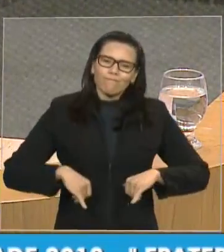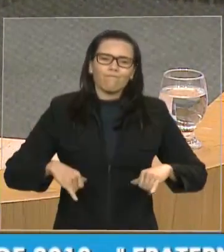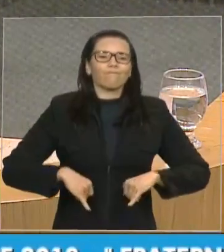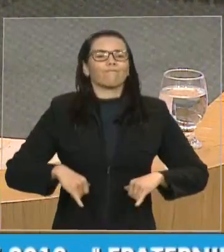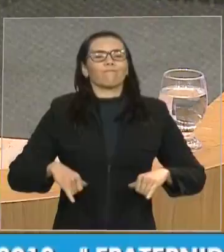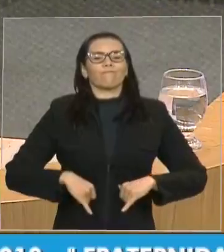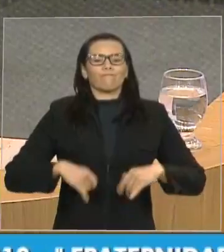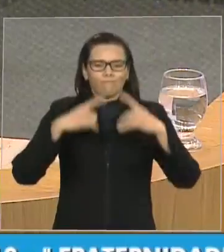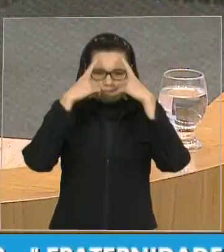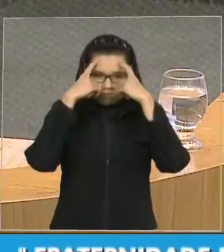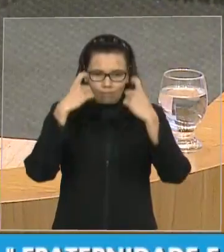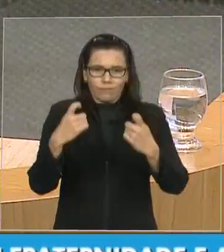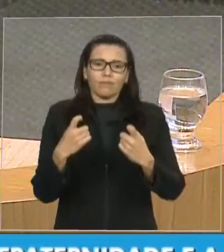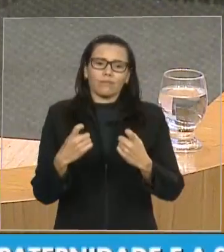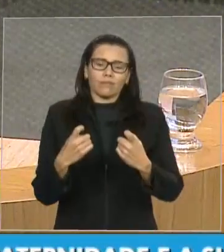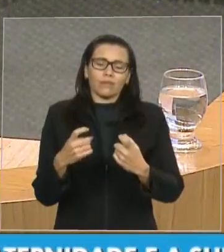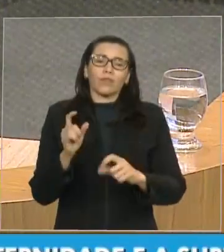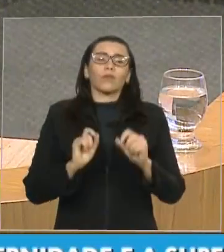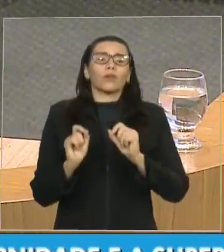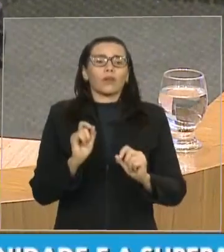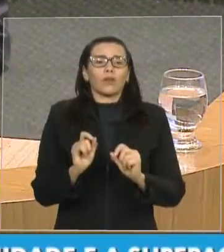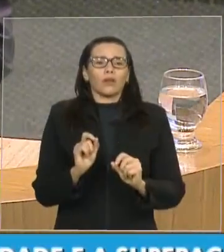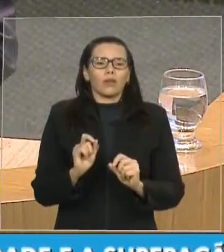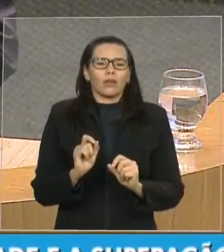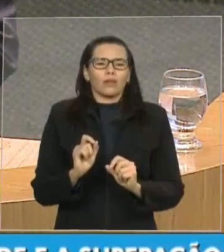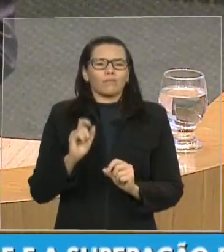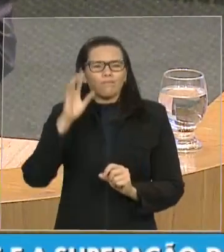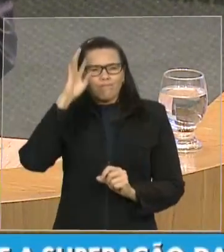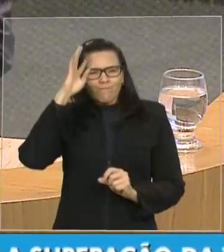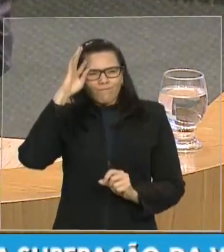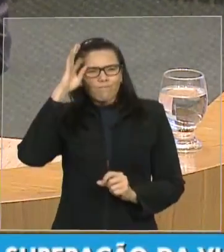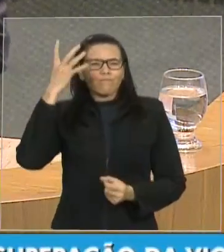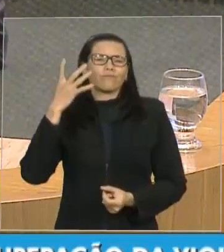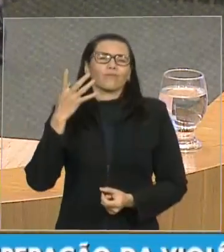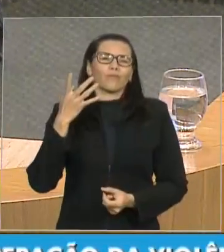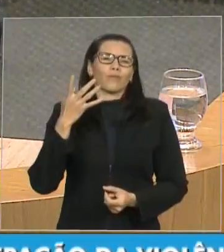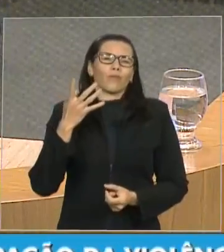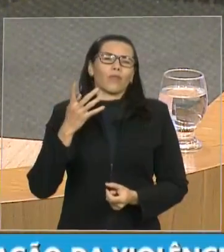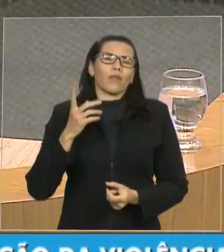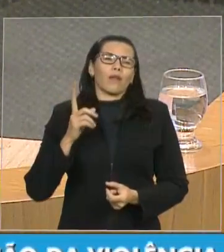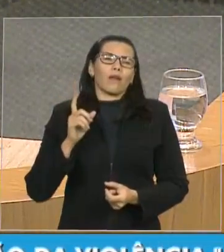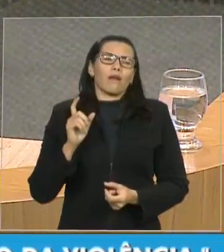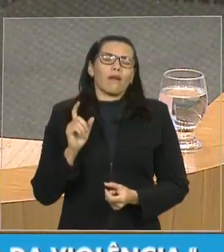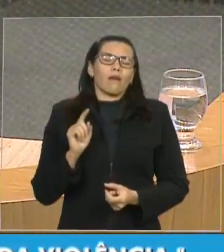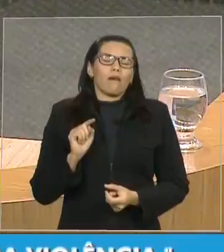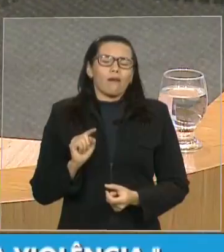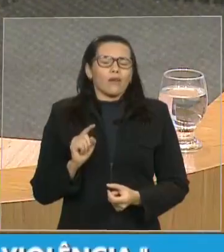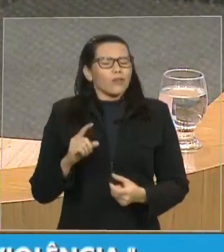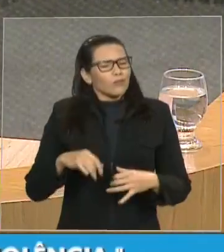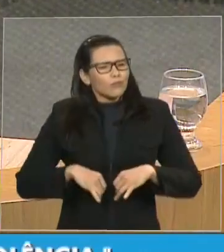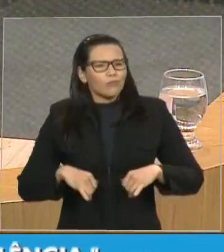a fazer a diferença. Ele não reage à violência com violência.